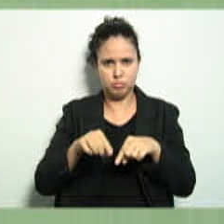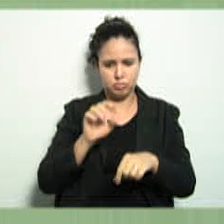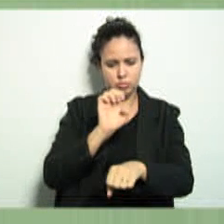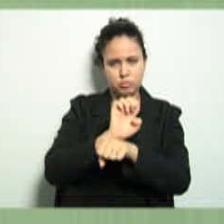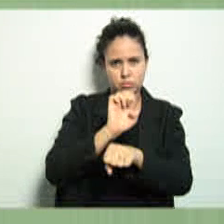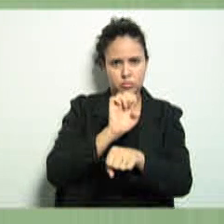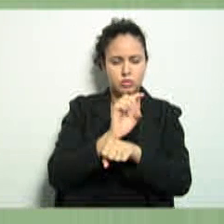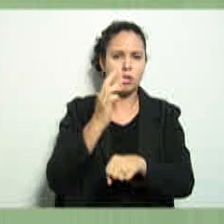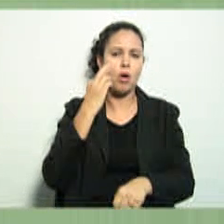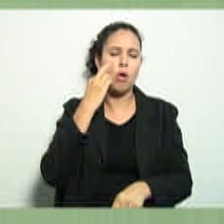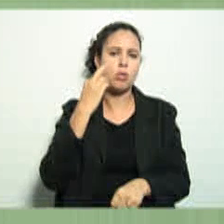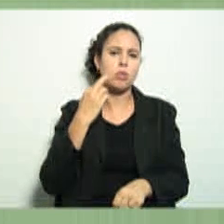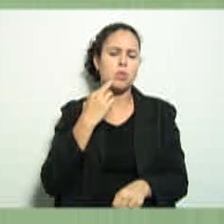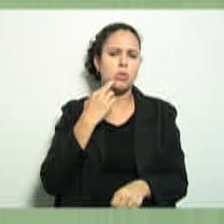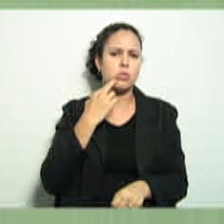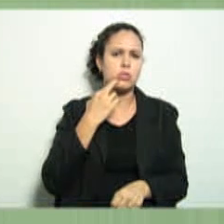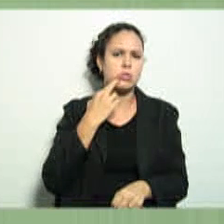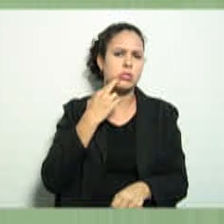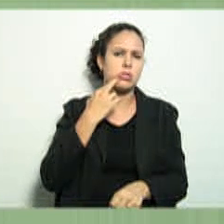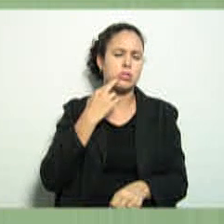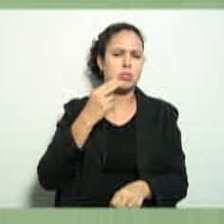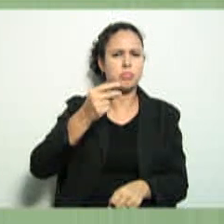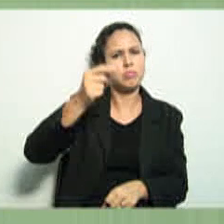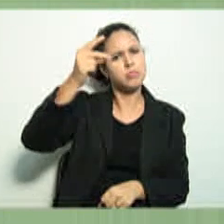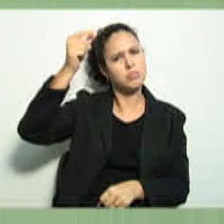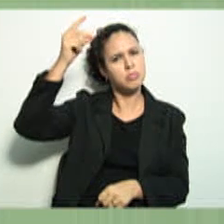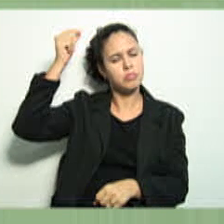ao Amazonas e ao Mato Grosso.